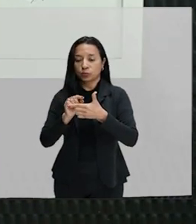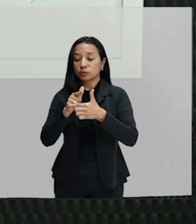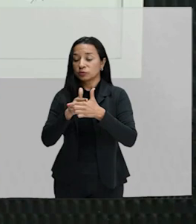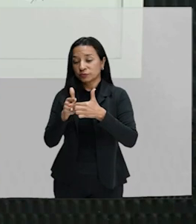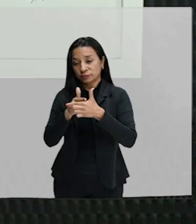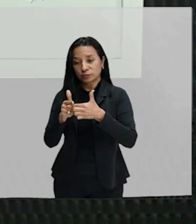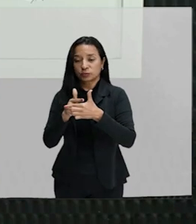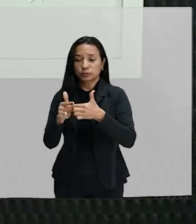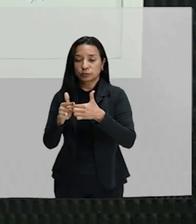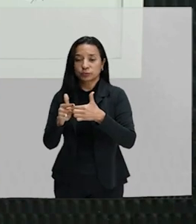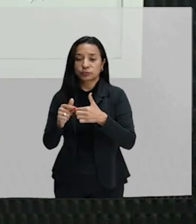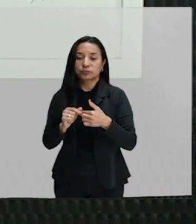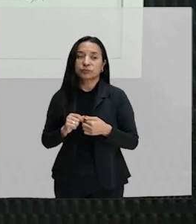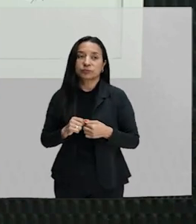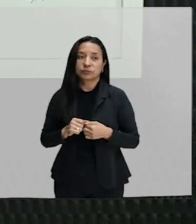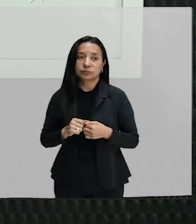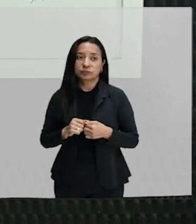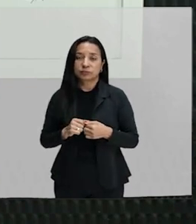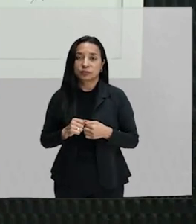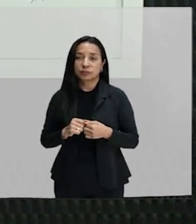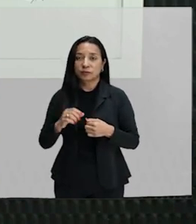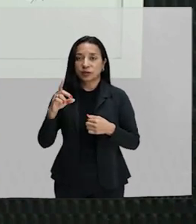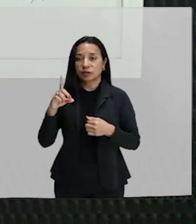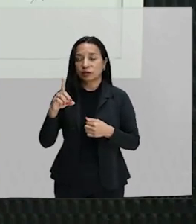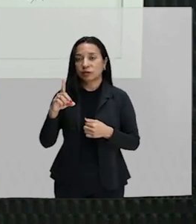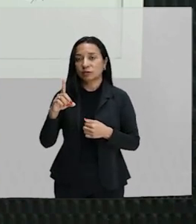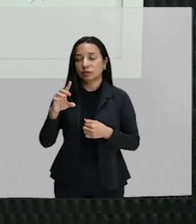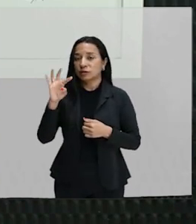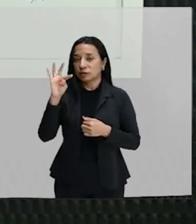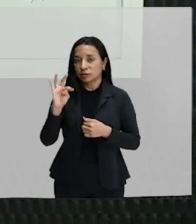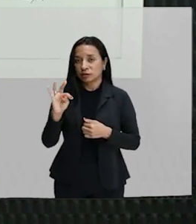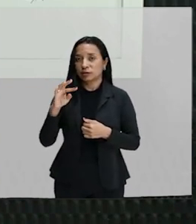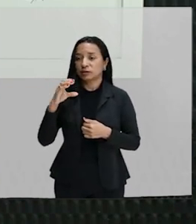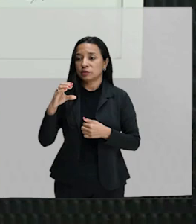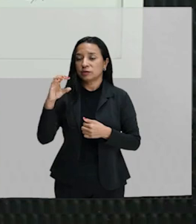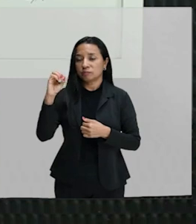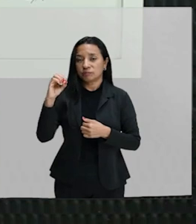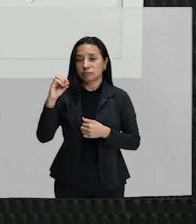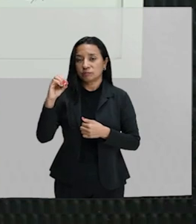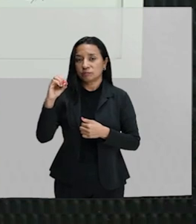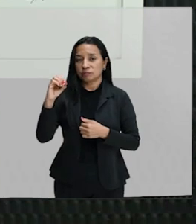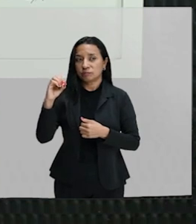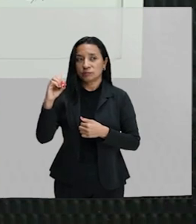seguinte temperatura em C Men 0 sobre 60